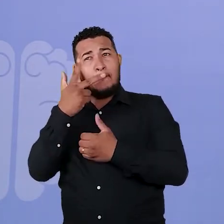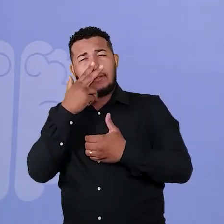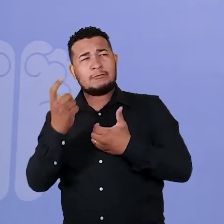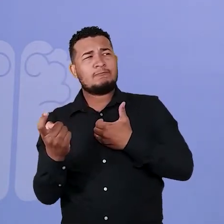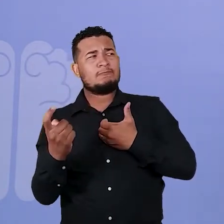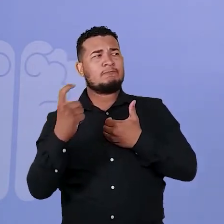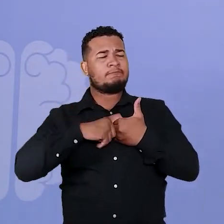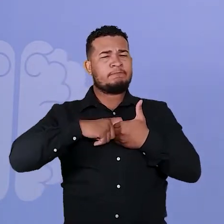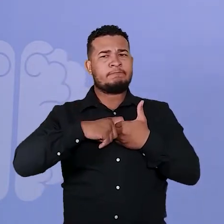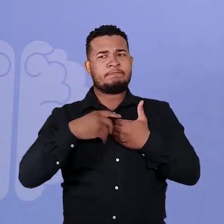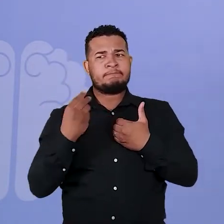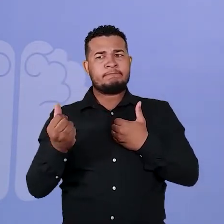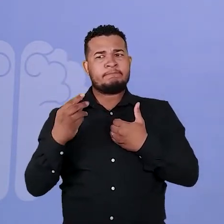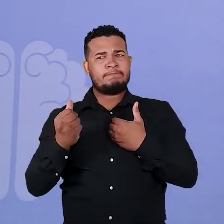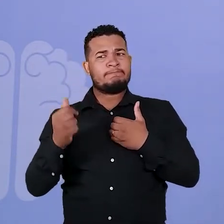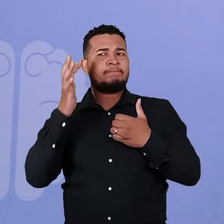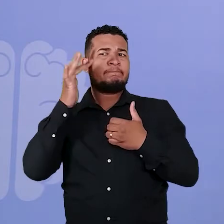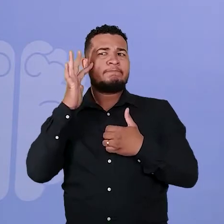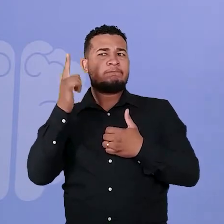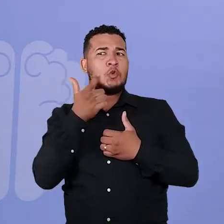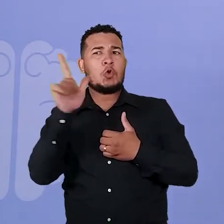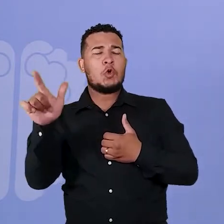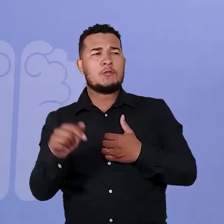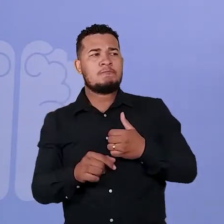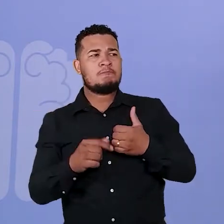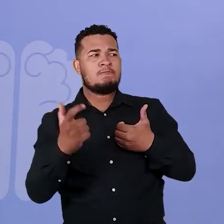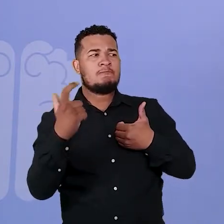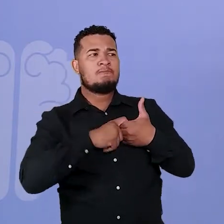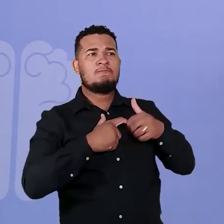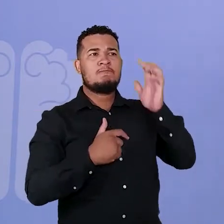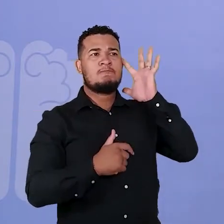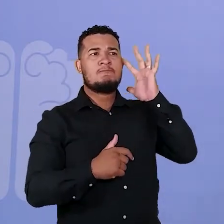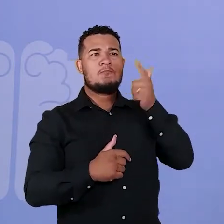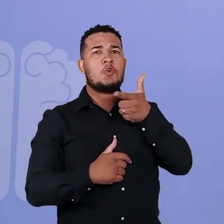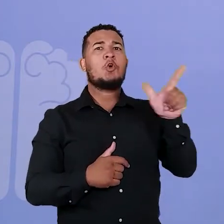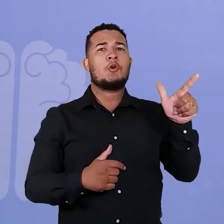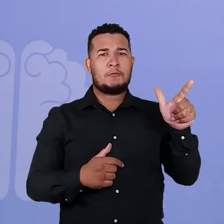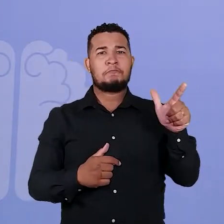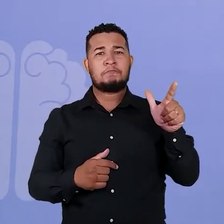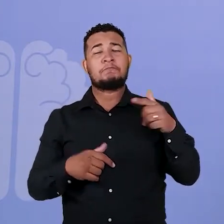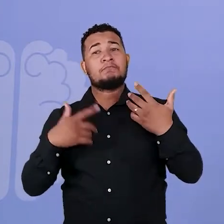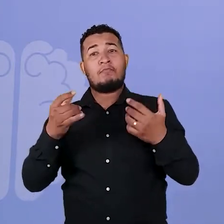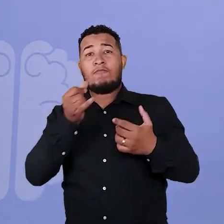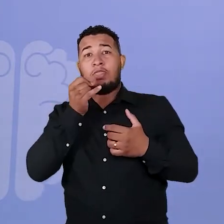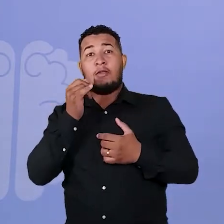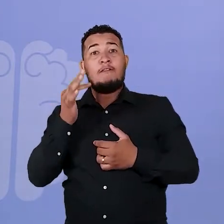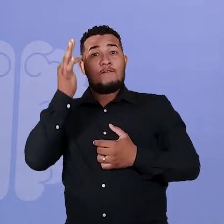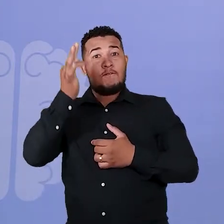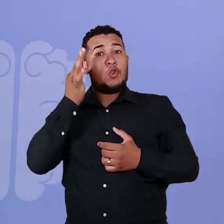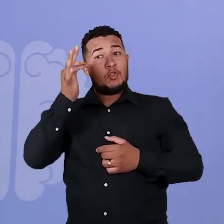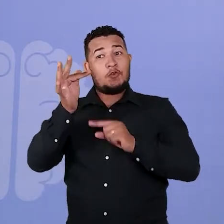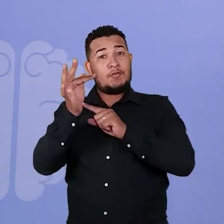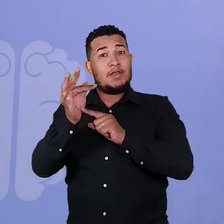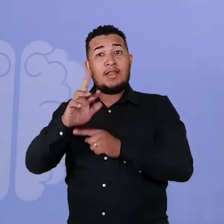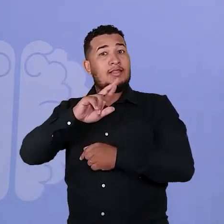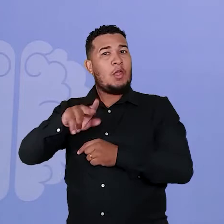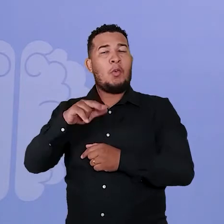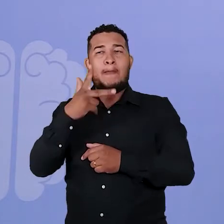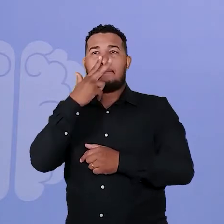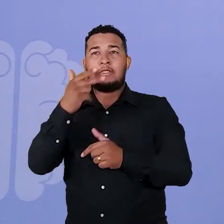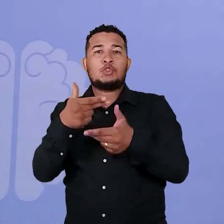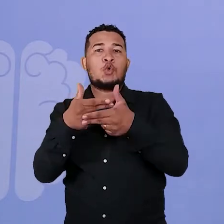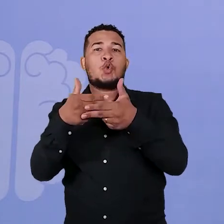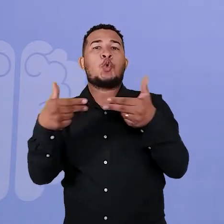maneira consciente, orbitando entre esses dois extremos. A filosofia, gente, não